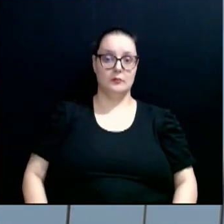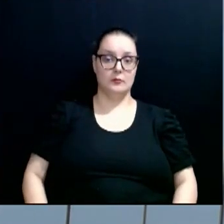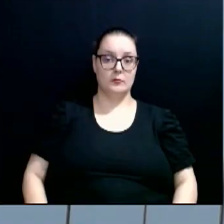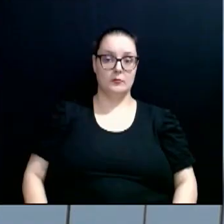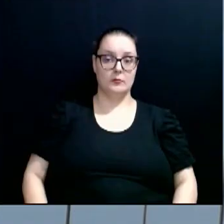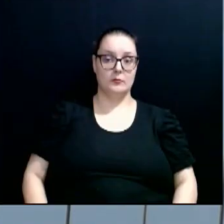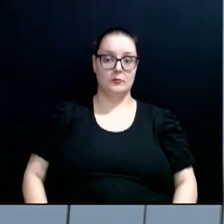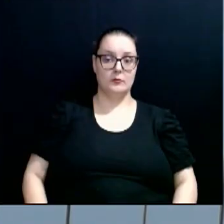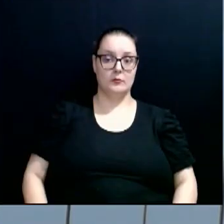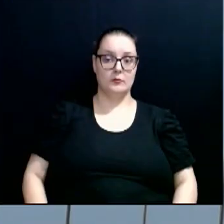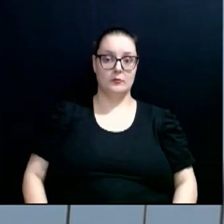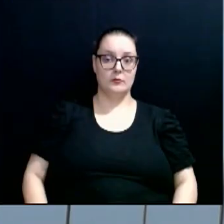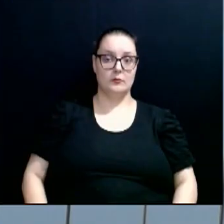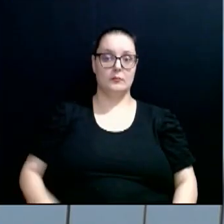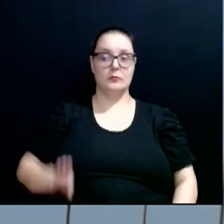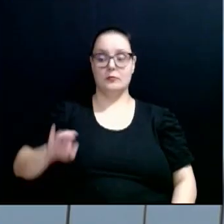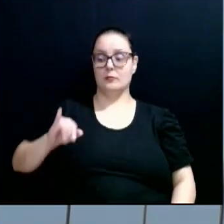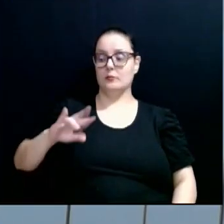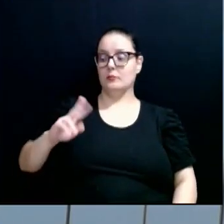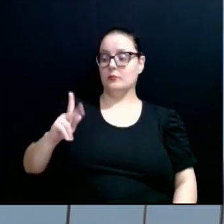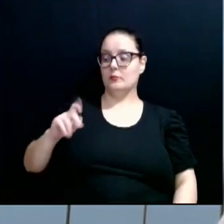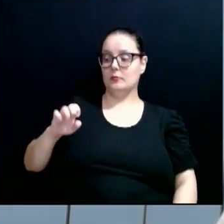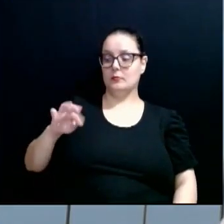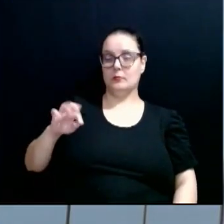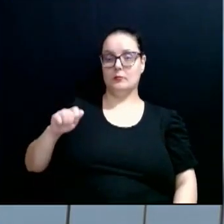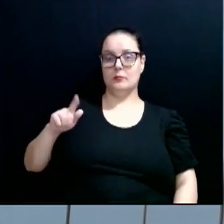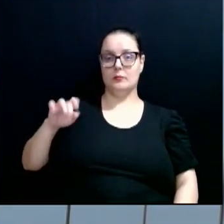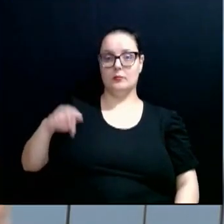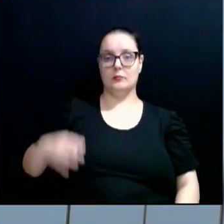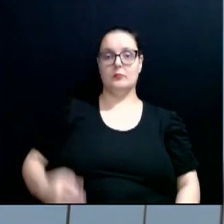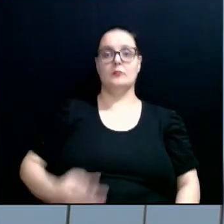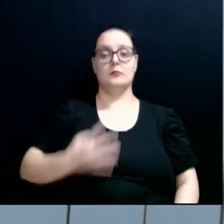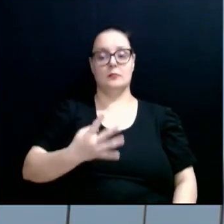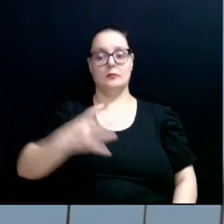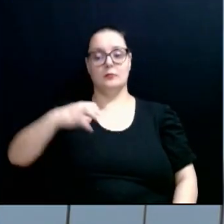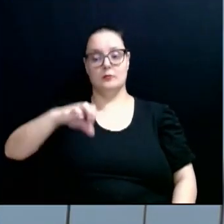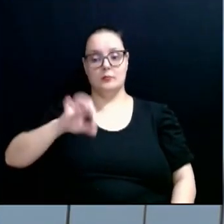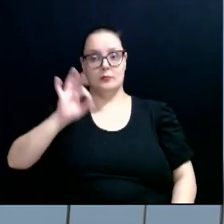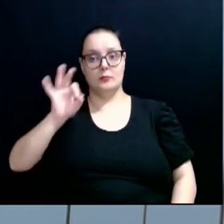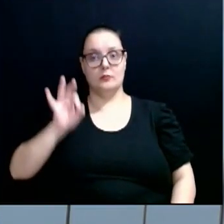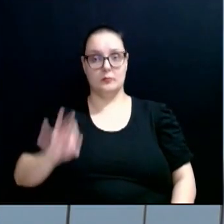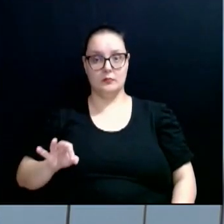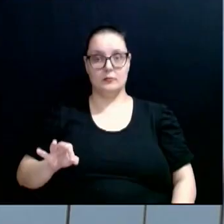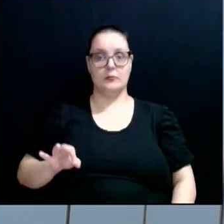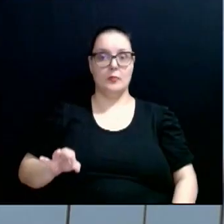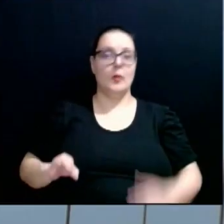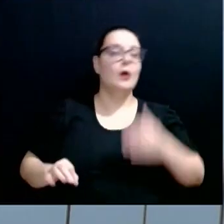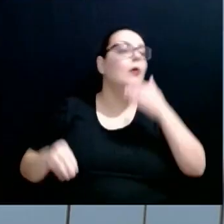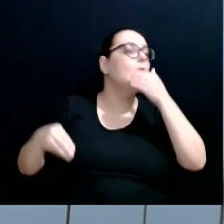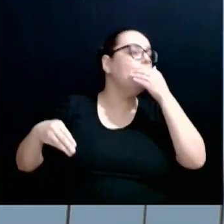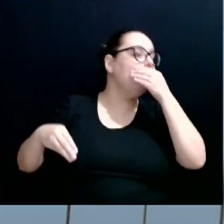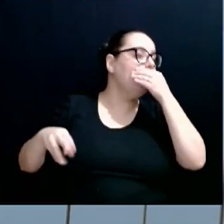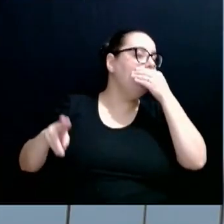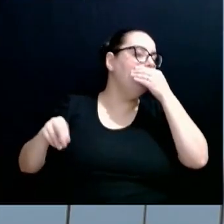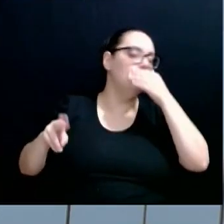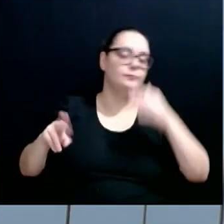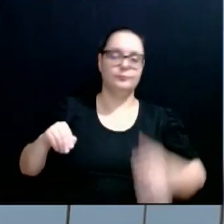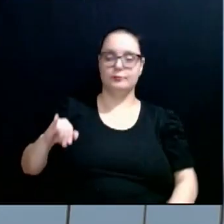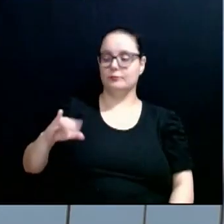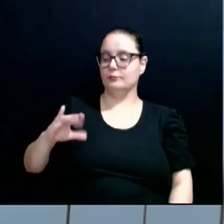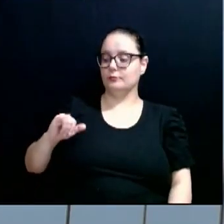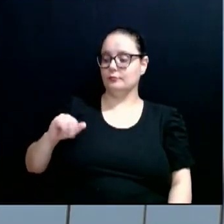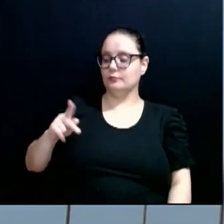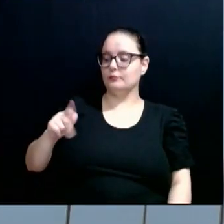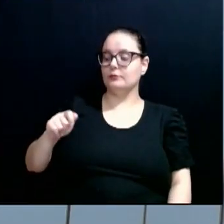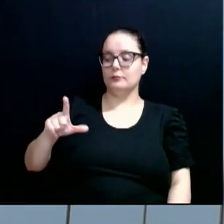a bilhetagem vai ser composta por 49% da municipalidade, todo mundo queria que essa